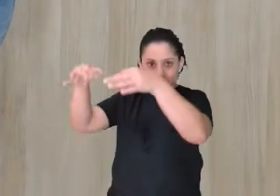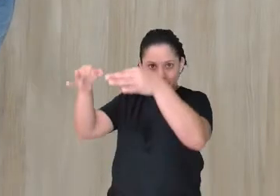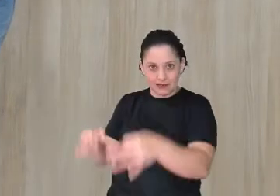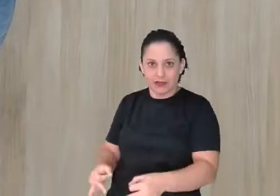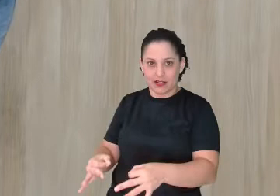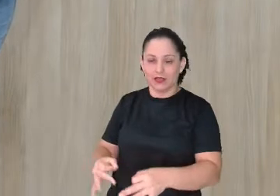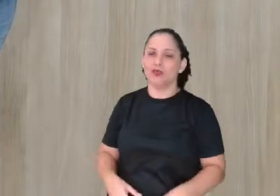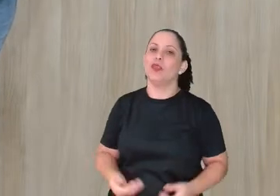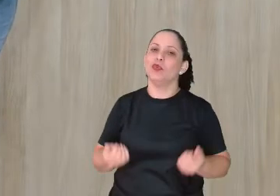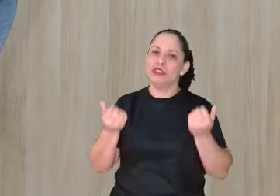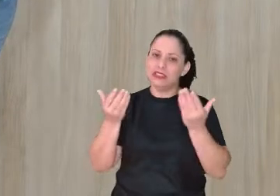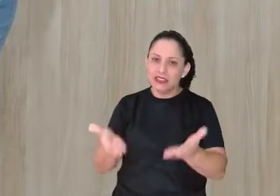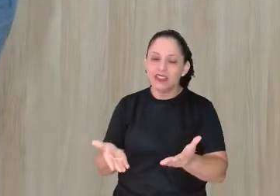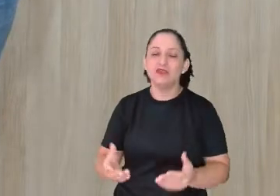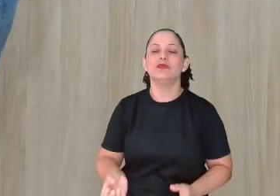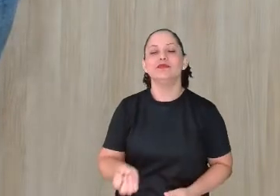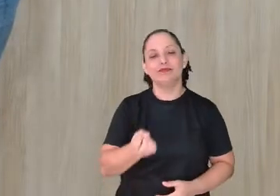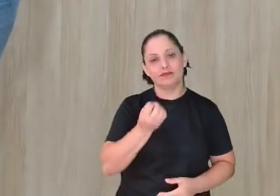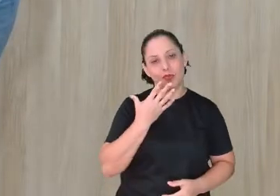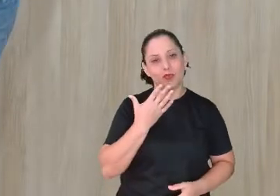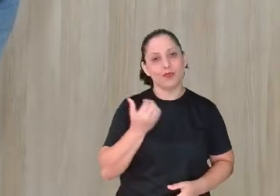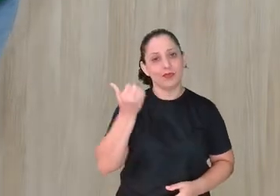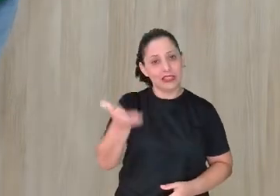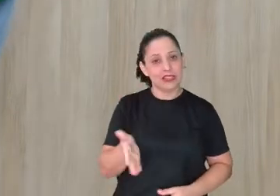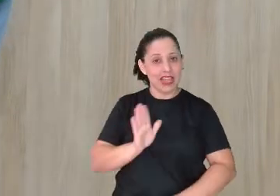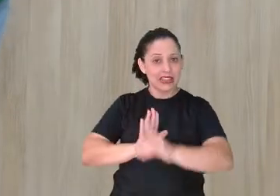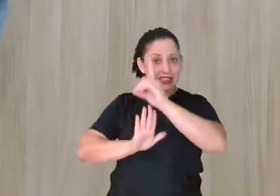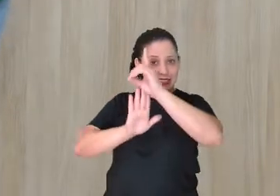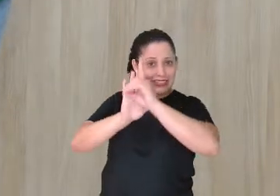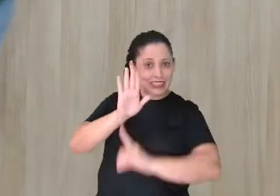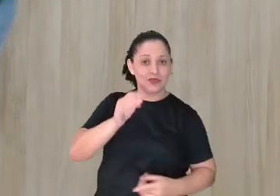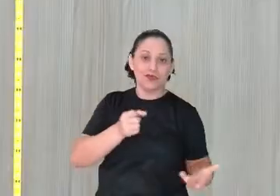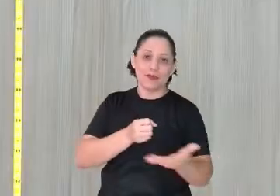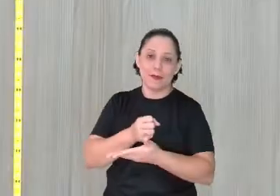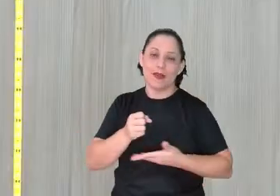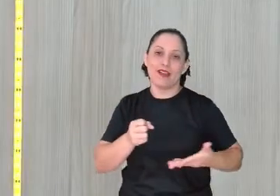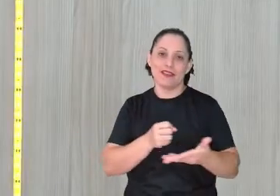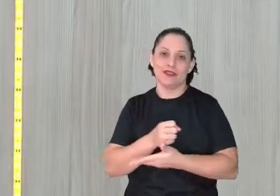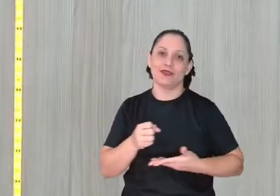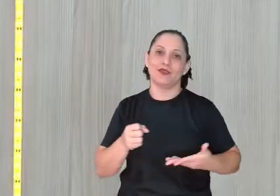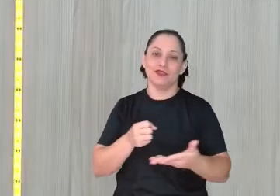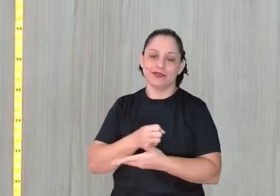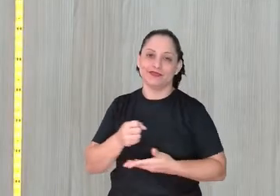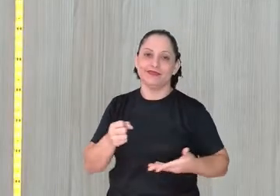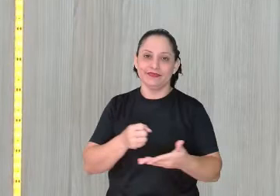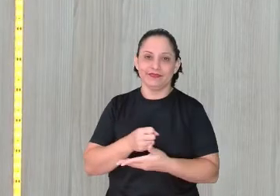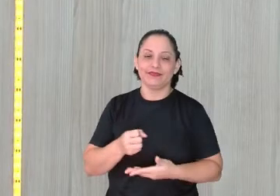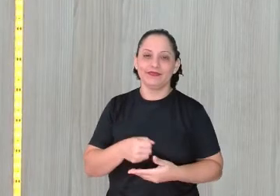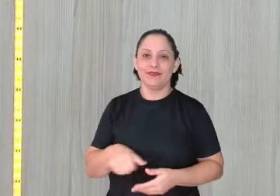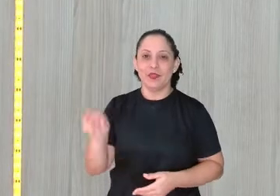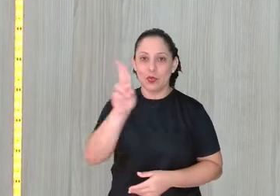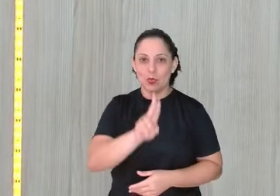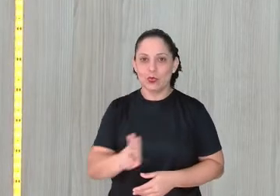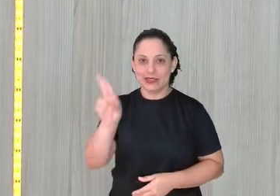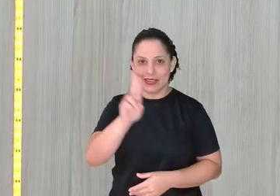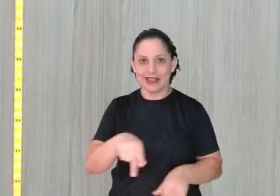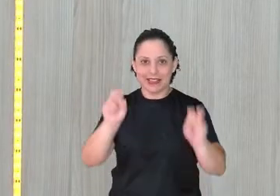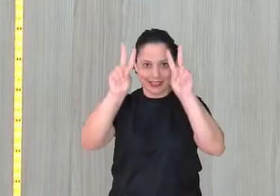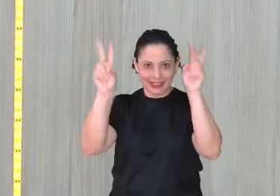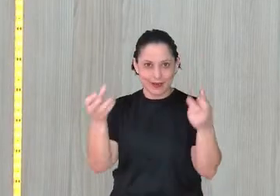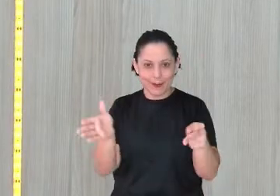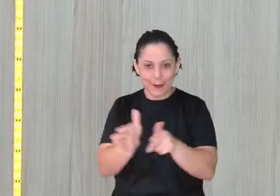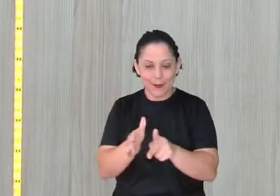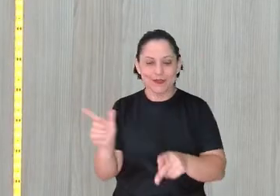Então, tudo isso, né, faz São parte direitos aí. basilar, né? Para usar um termo aqui do professor Gilson. Pois é, direito